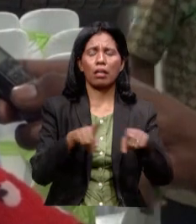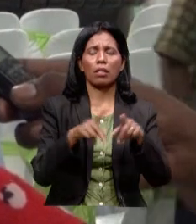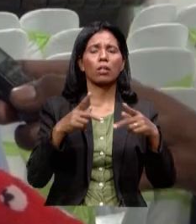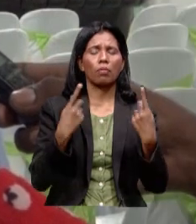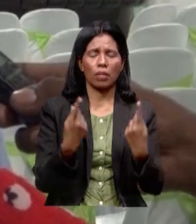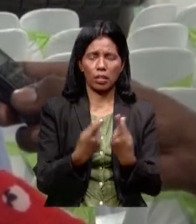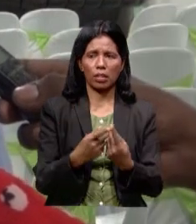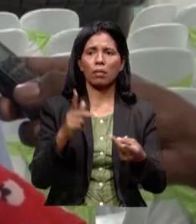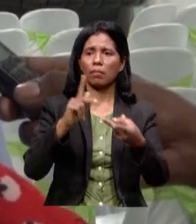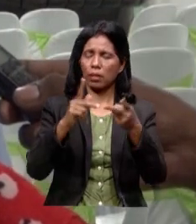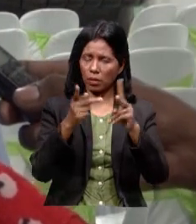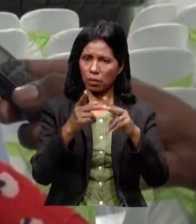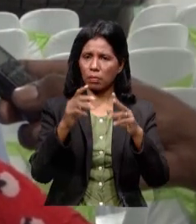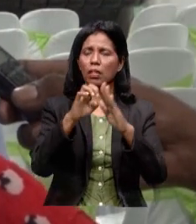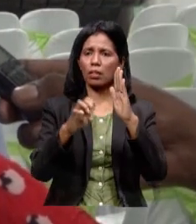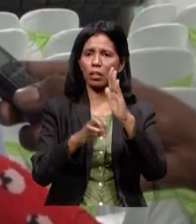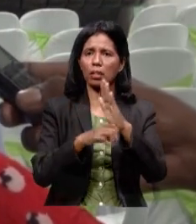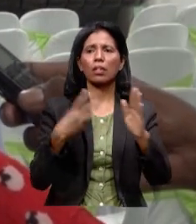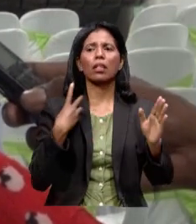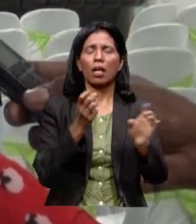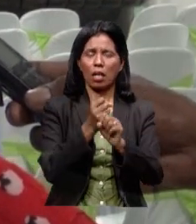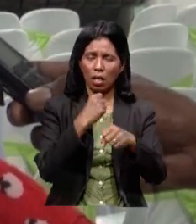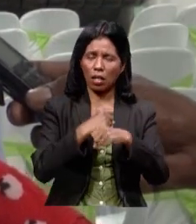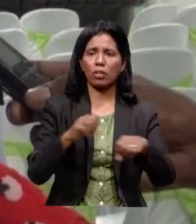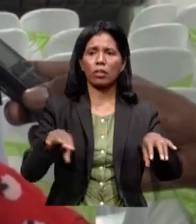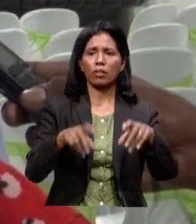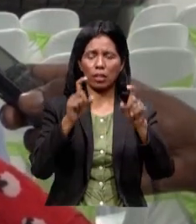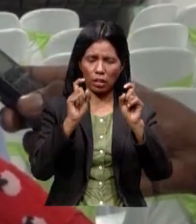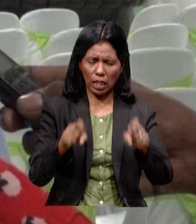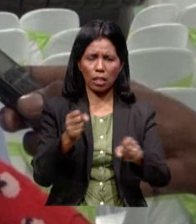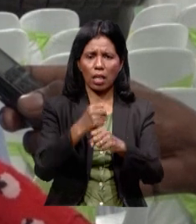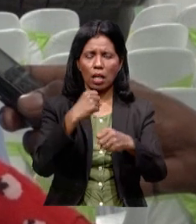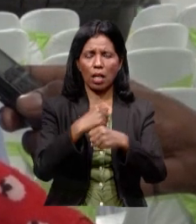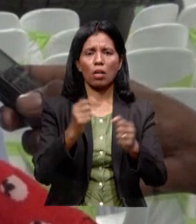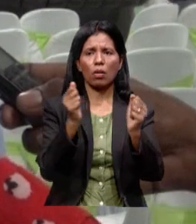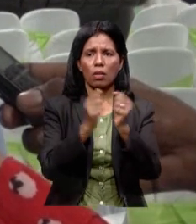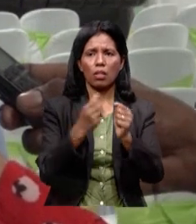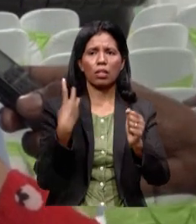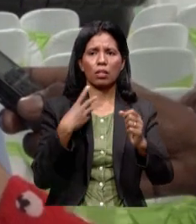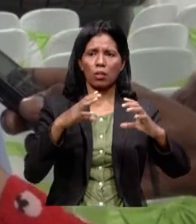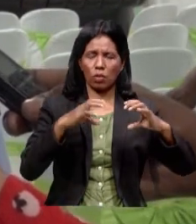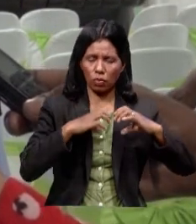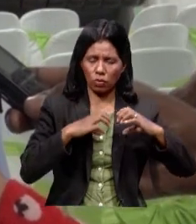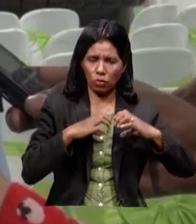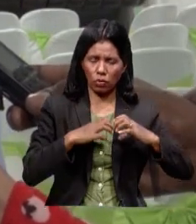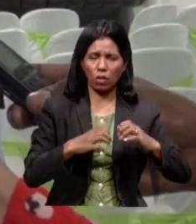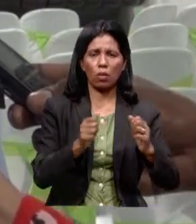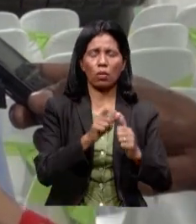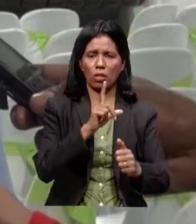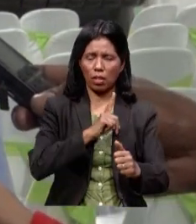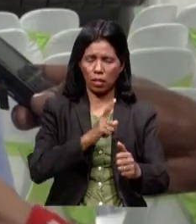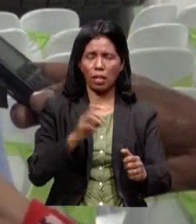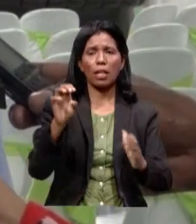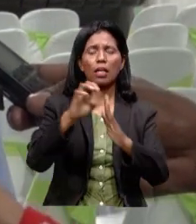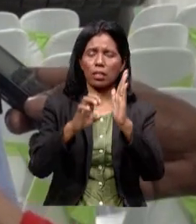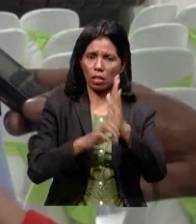Estado. Não é, ita, atual serviço tem que halar o, ita ia, fuang laran rasik atu none servisen mema staro fo firma